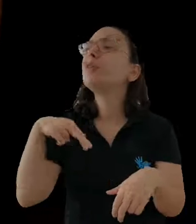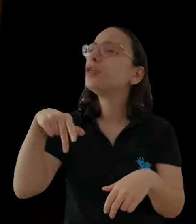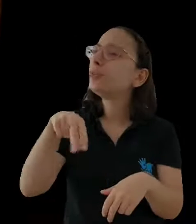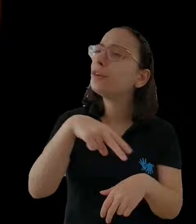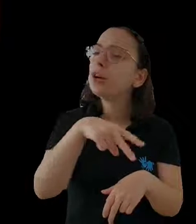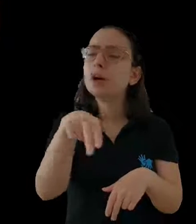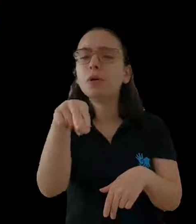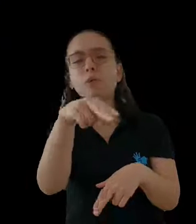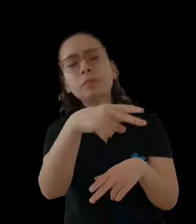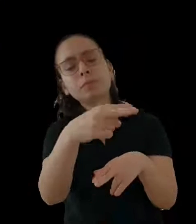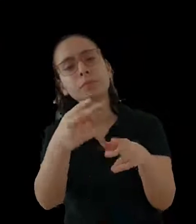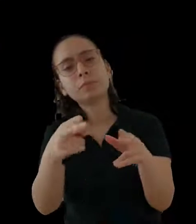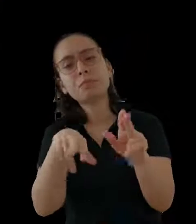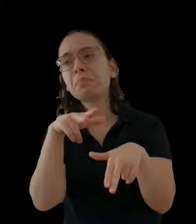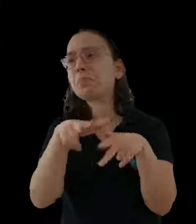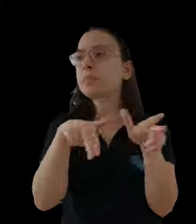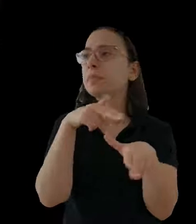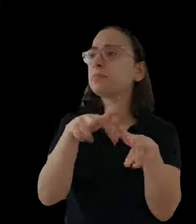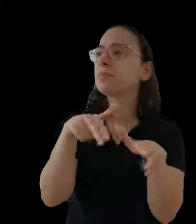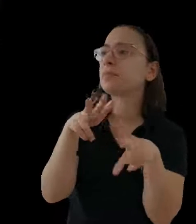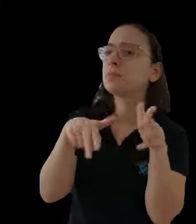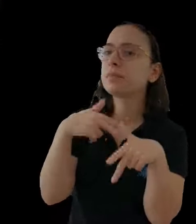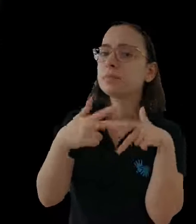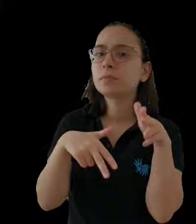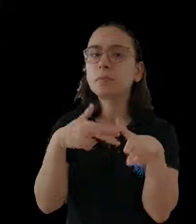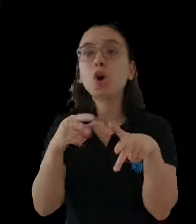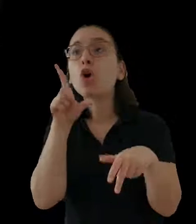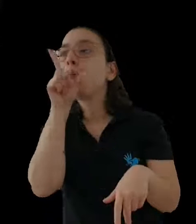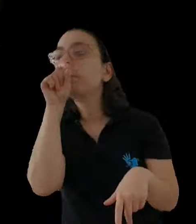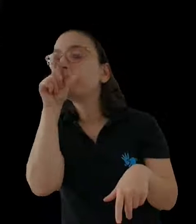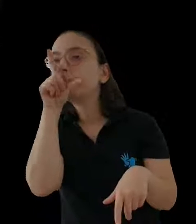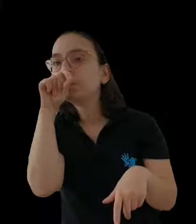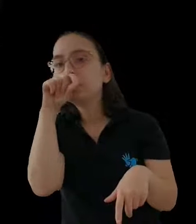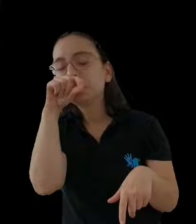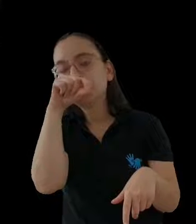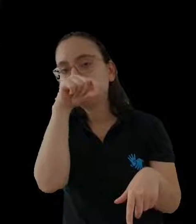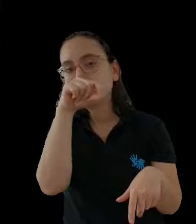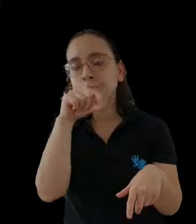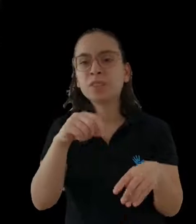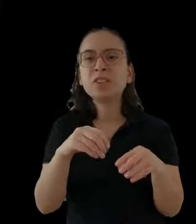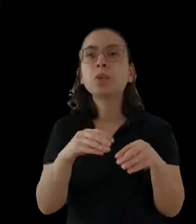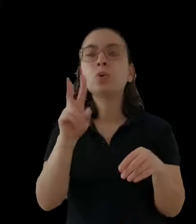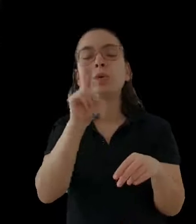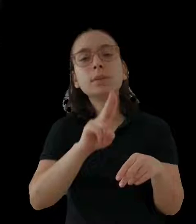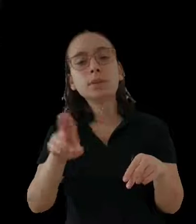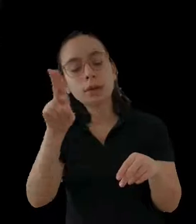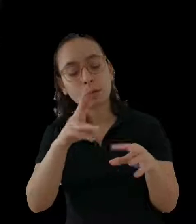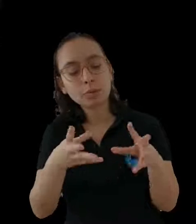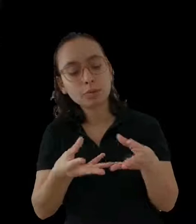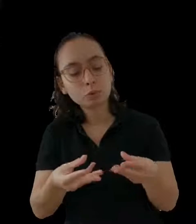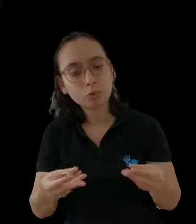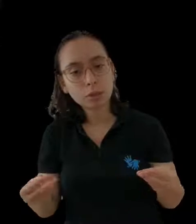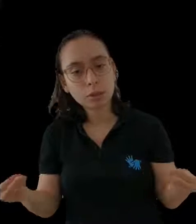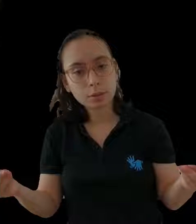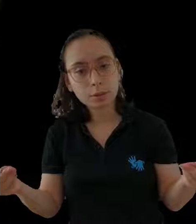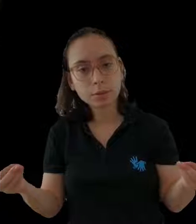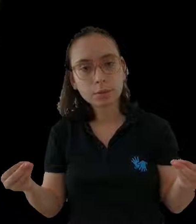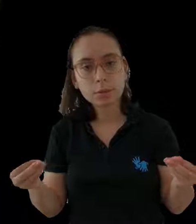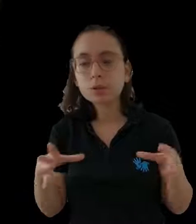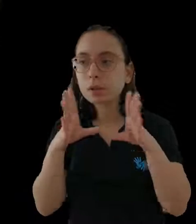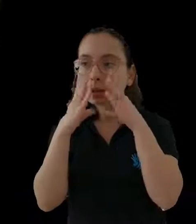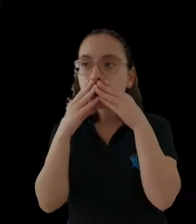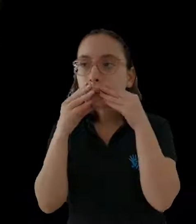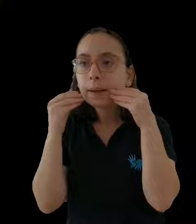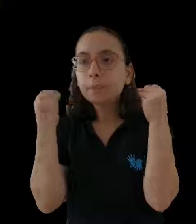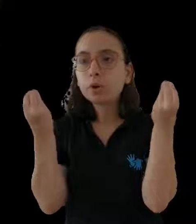E aí eles vão andando. Aí vocês podem pegar o pintinho e usar o tapete. Os outros,